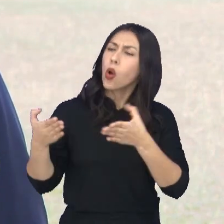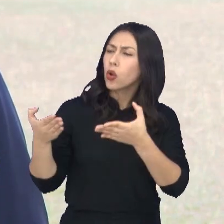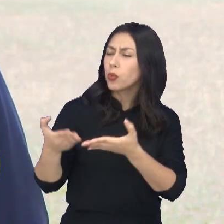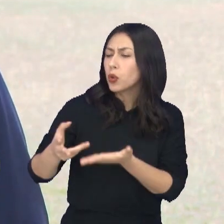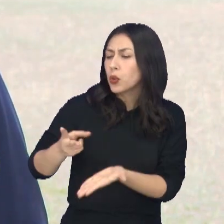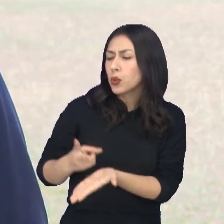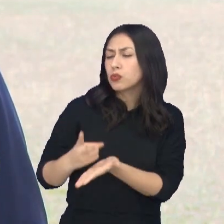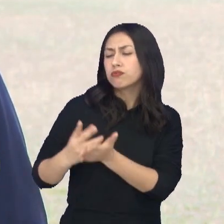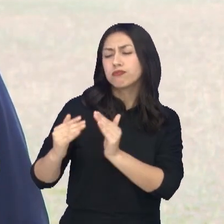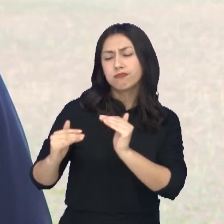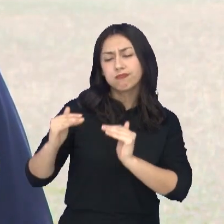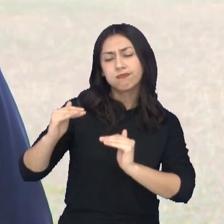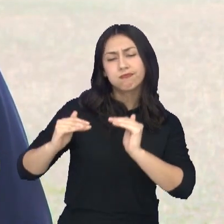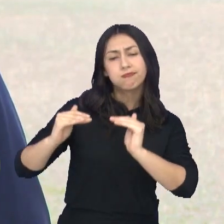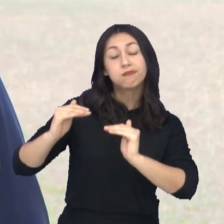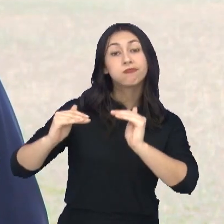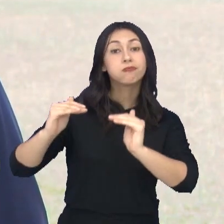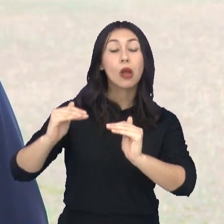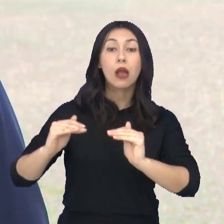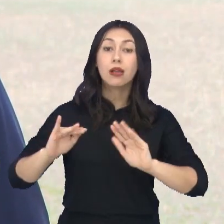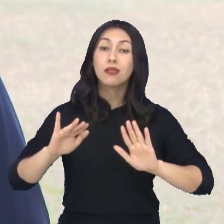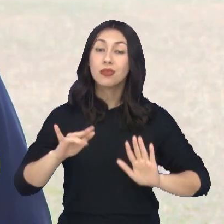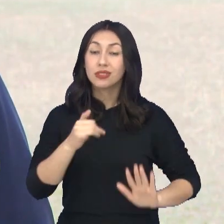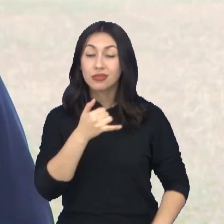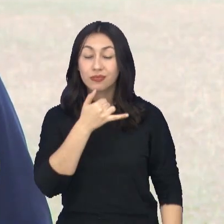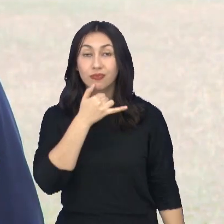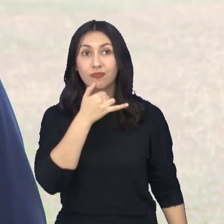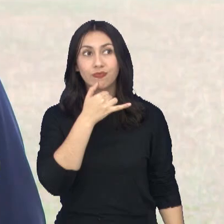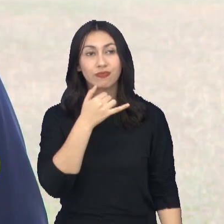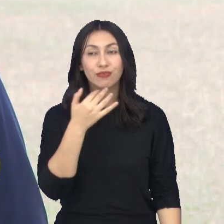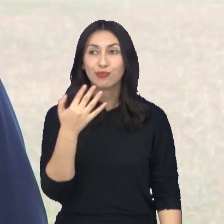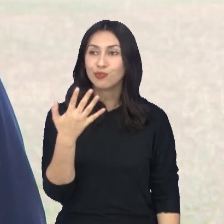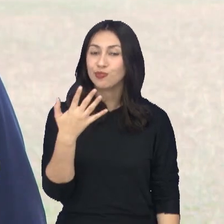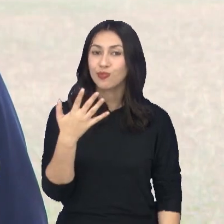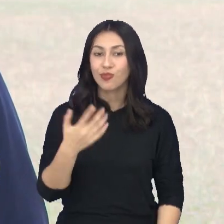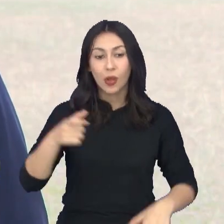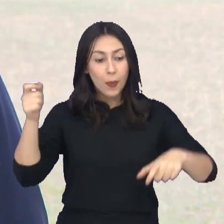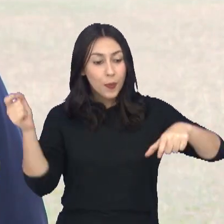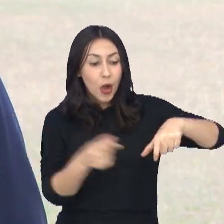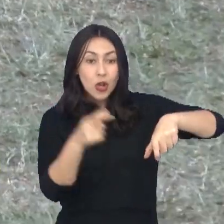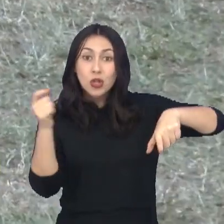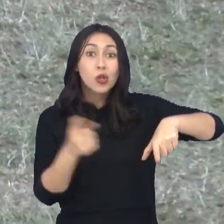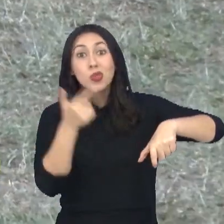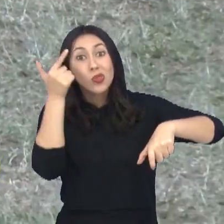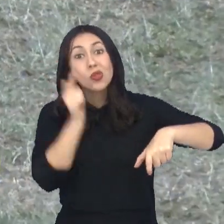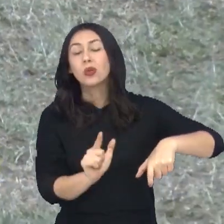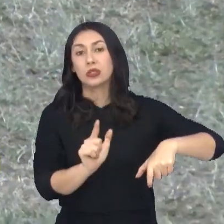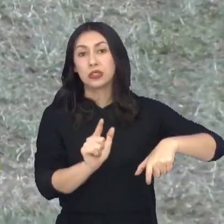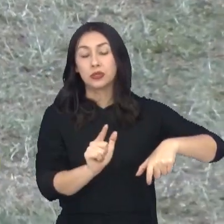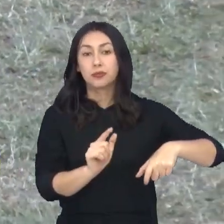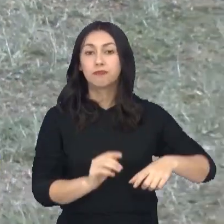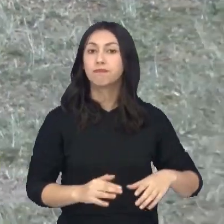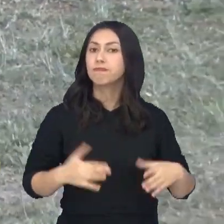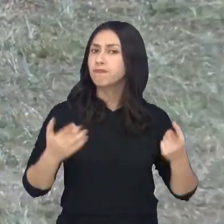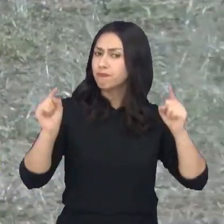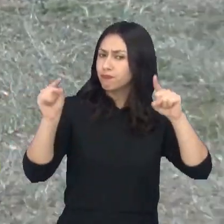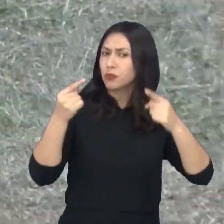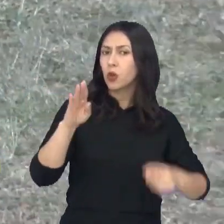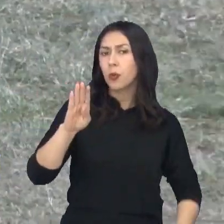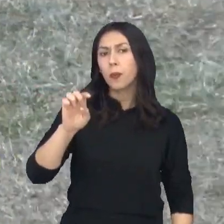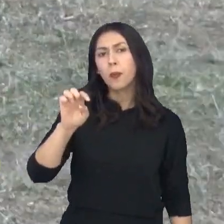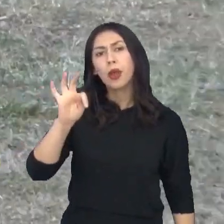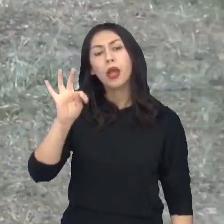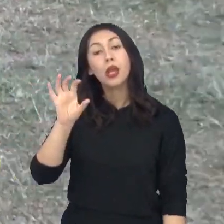sua regularidade. Infelizmente, nós não estamos concluindo em gol, e é o que nos falta. Para o duelo, Beto Vieira